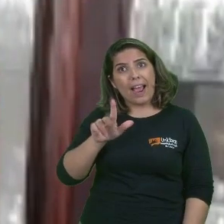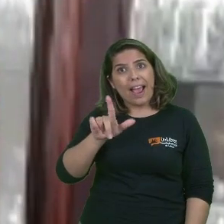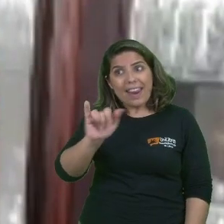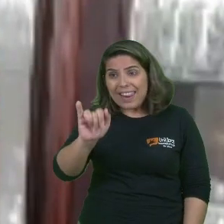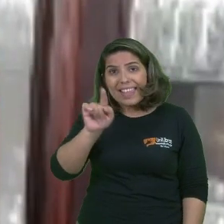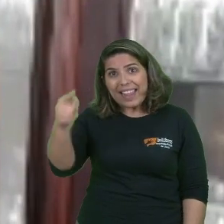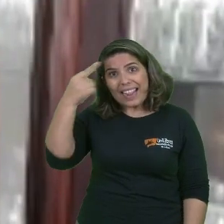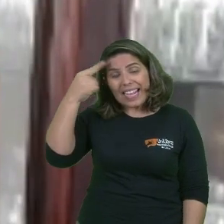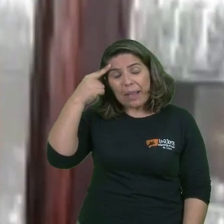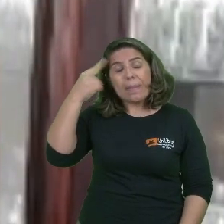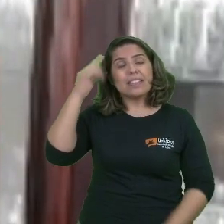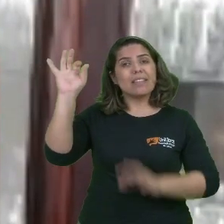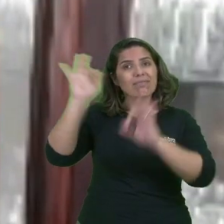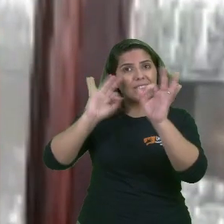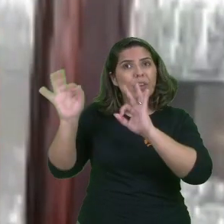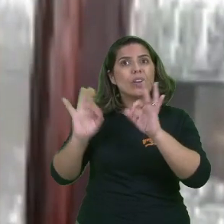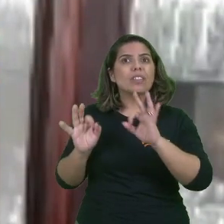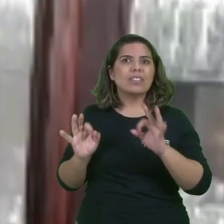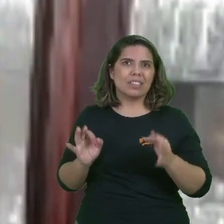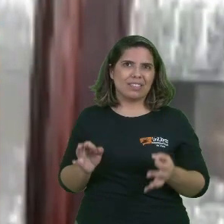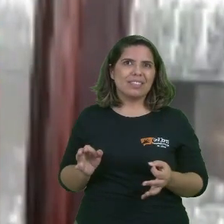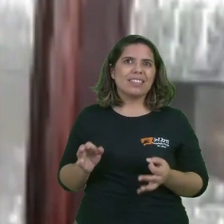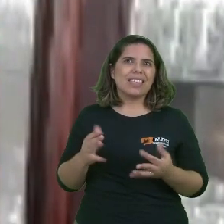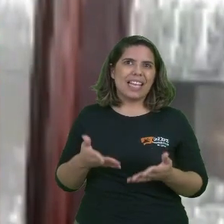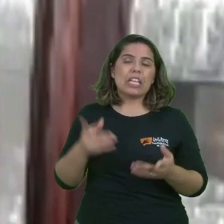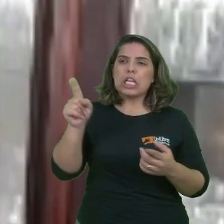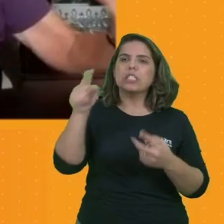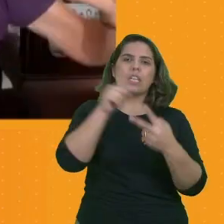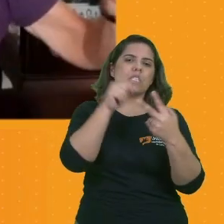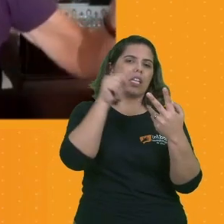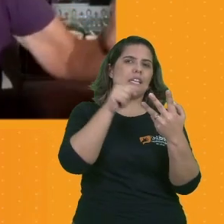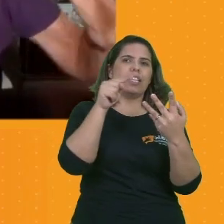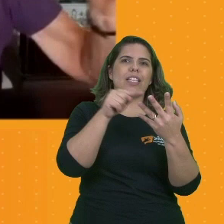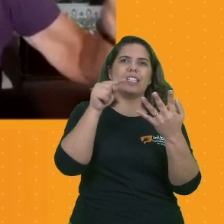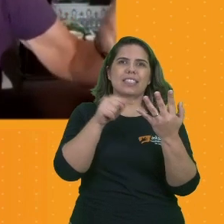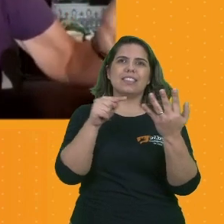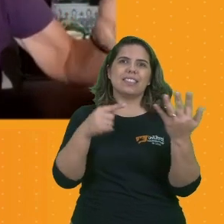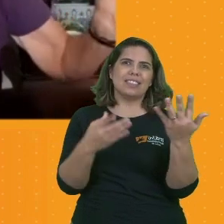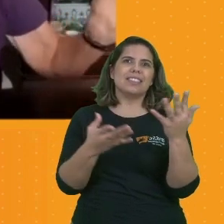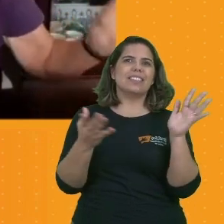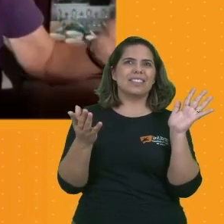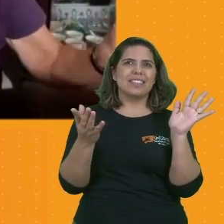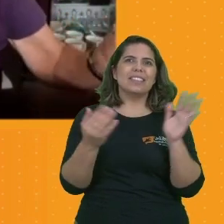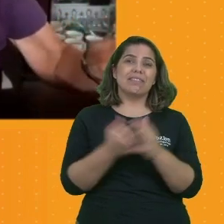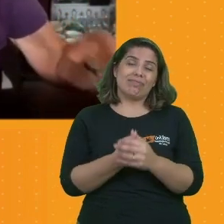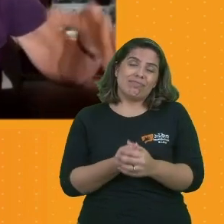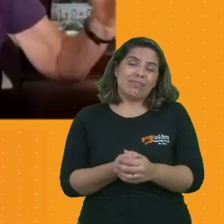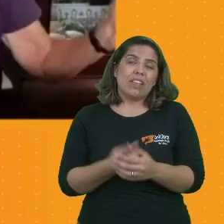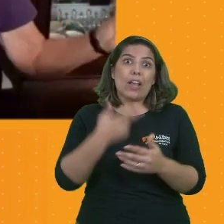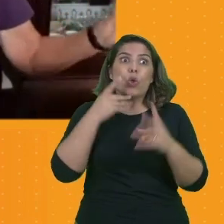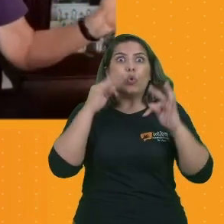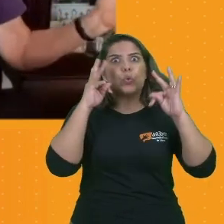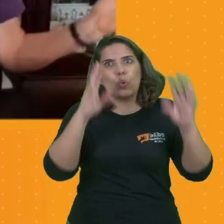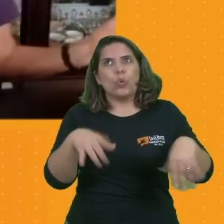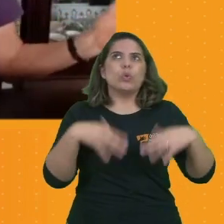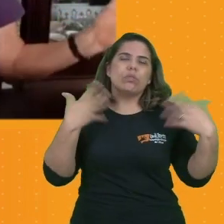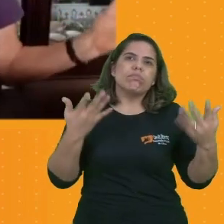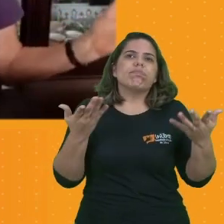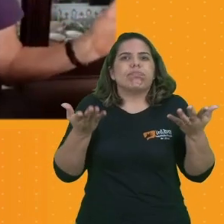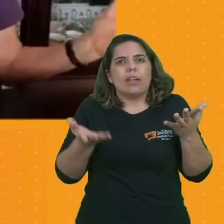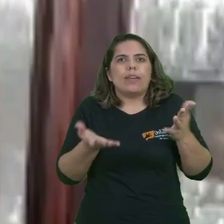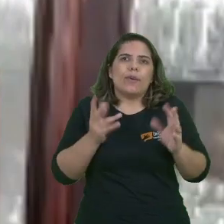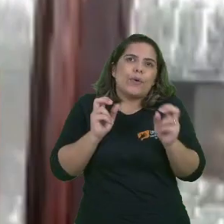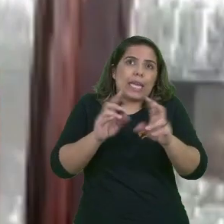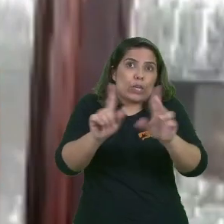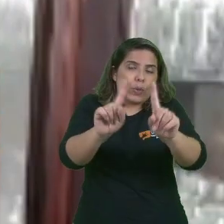cabeça Isso é para isso assim eu vou dizer que nosso cobrimos tudo que nós não vê